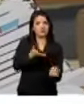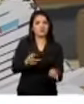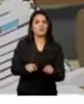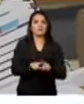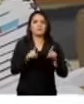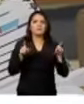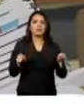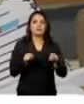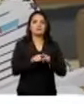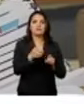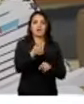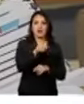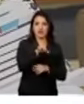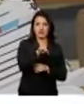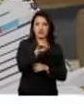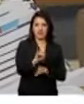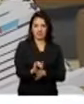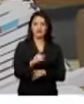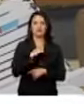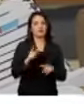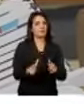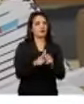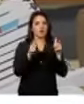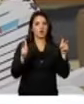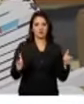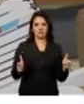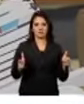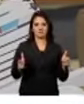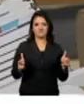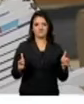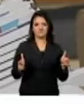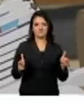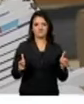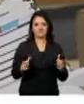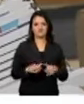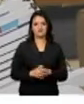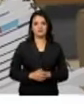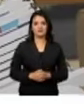ações diretas de inconstitucionalidade no